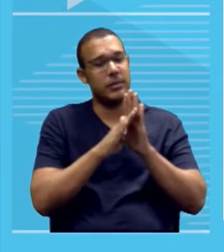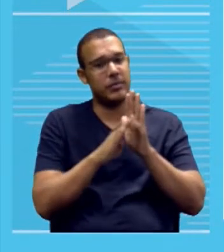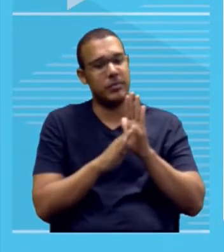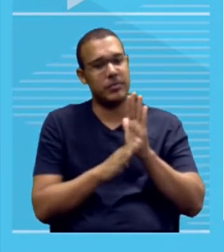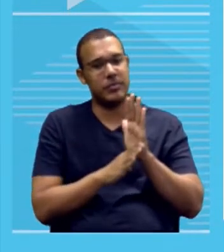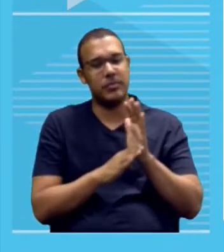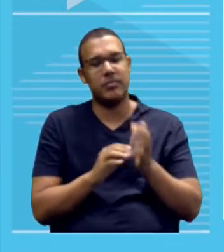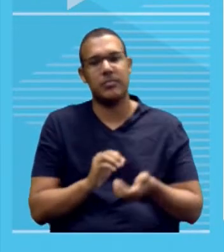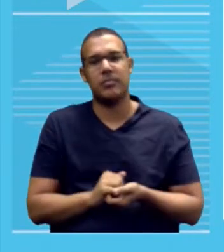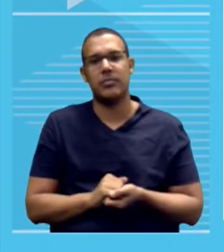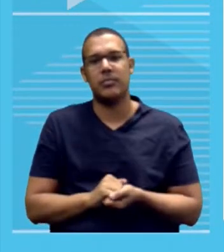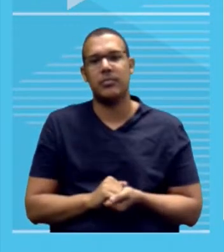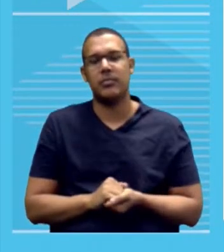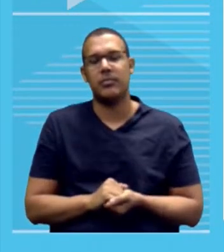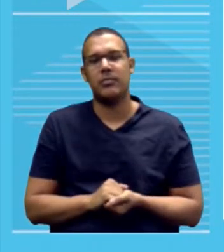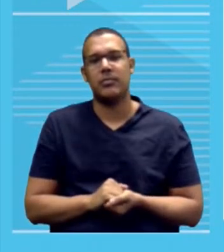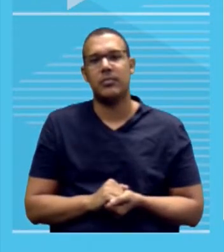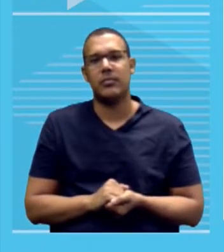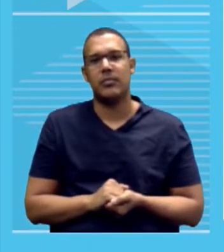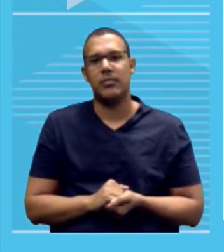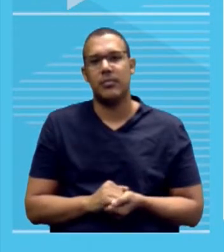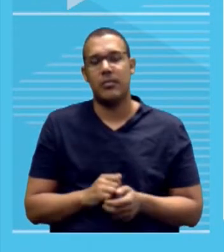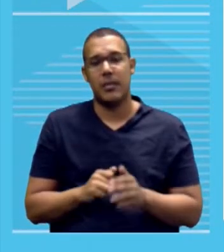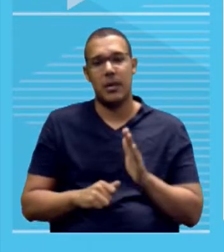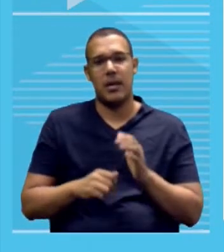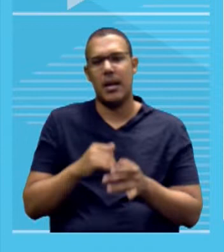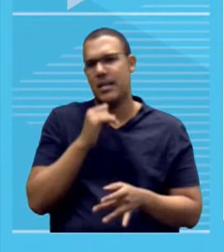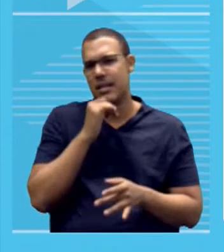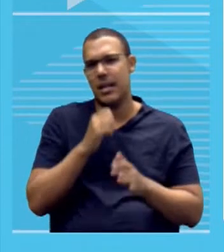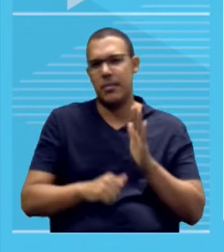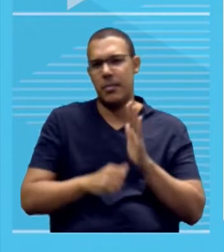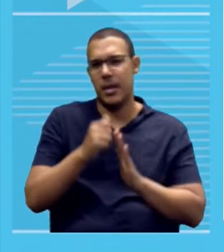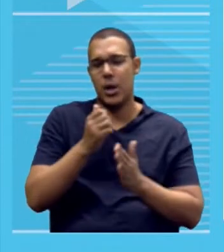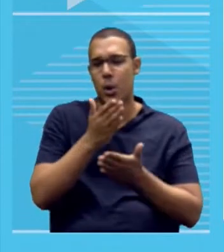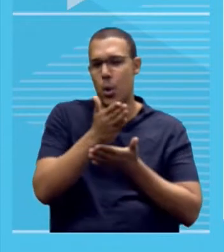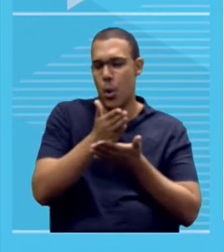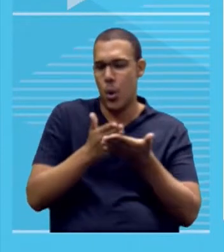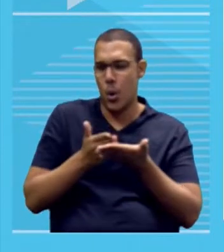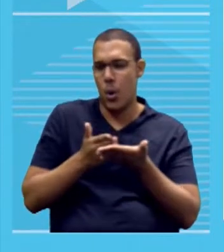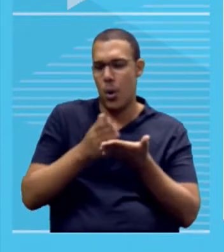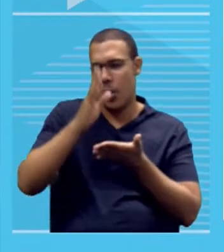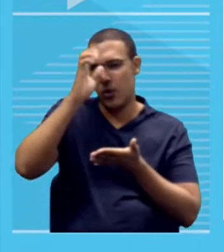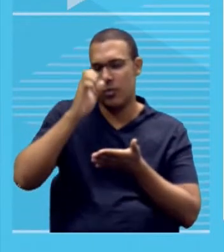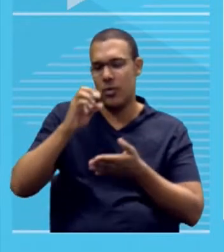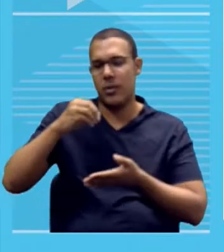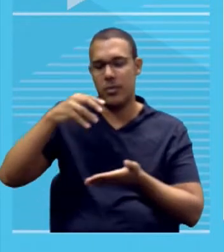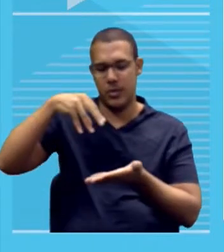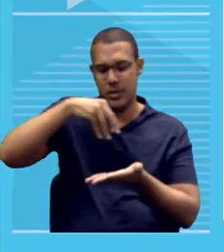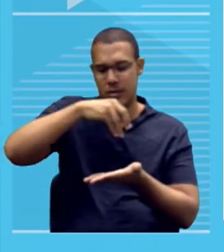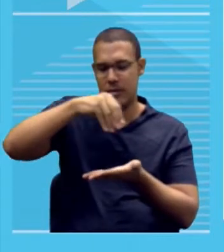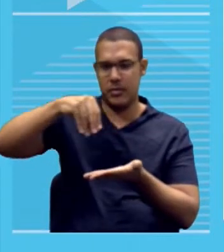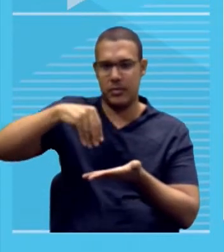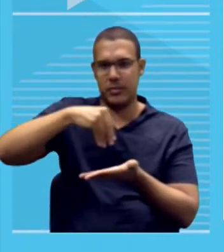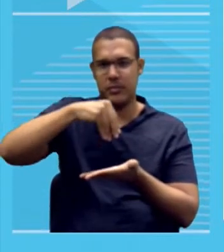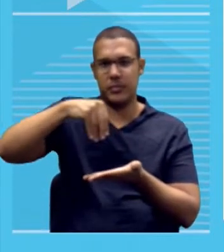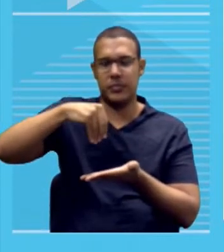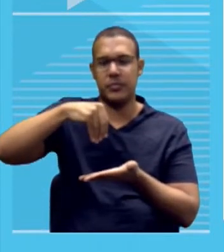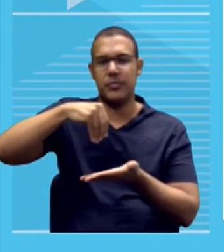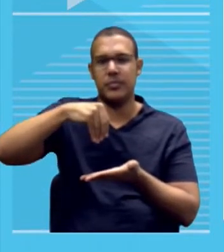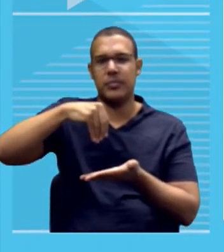Então primeiramente corte o frango em seguida tem Império depois